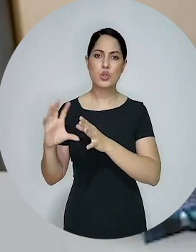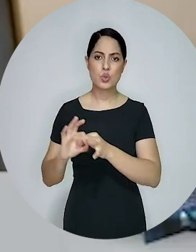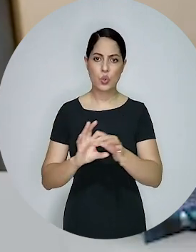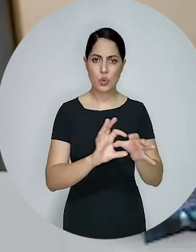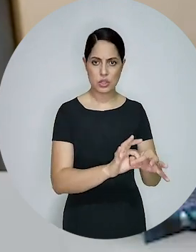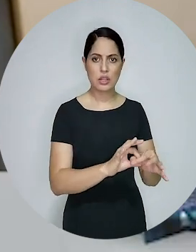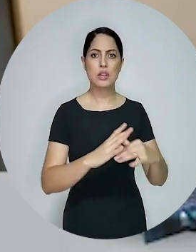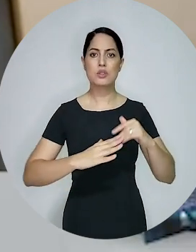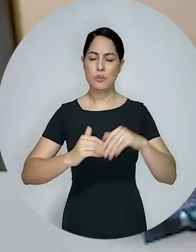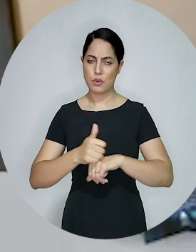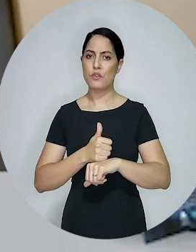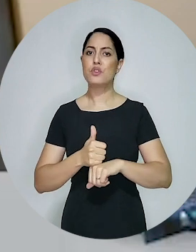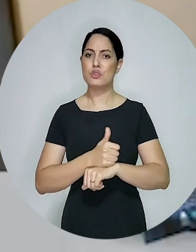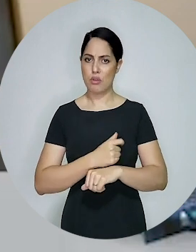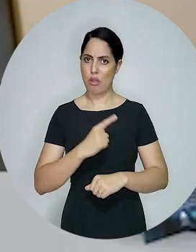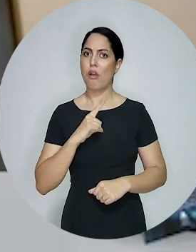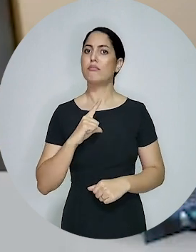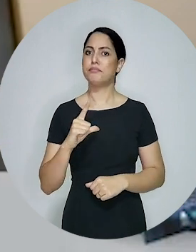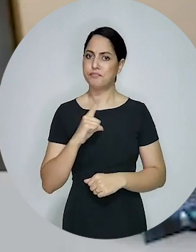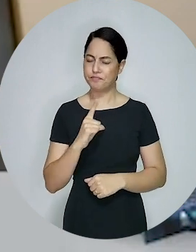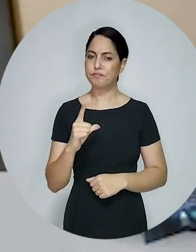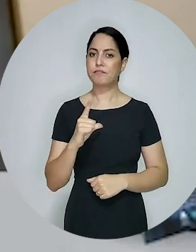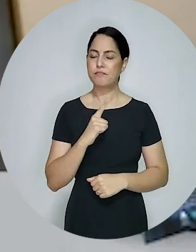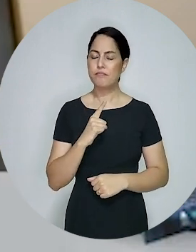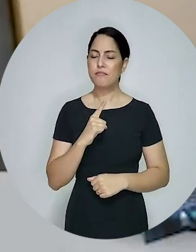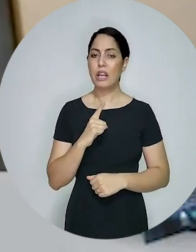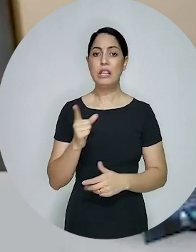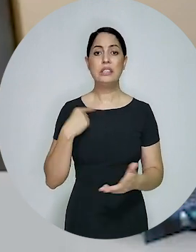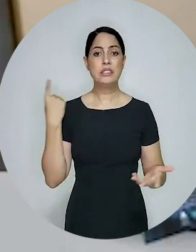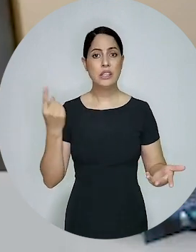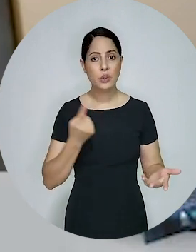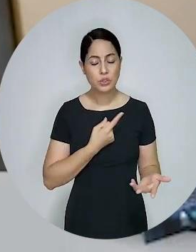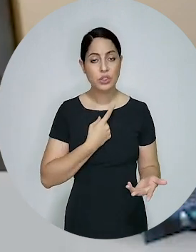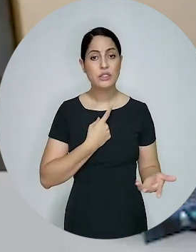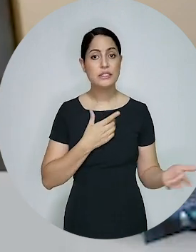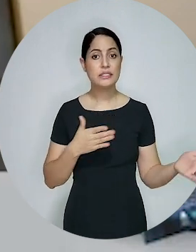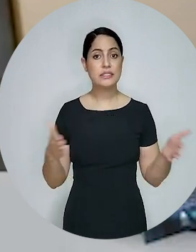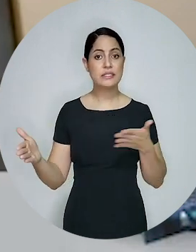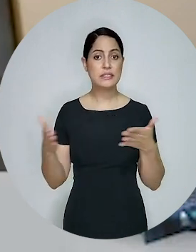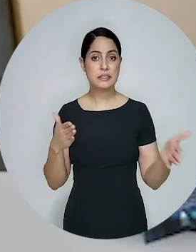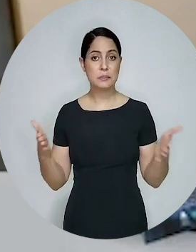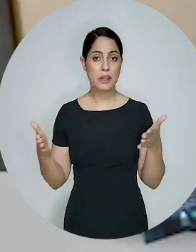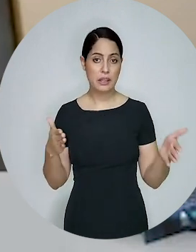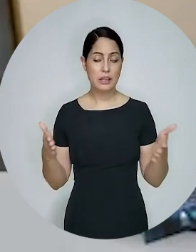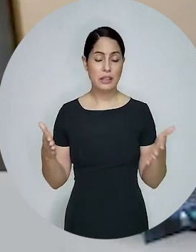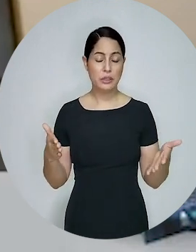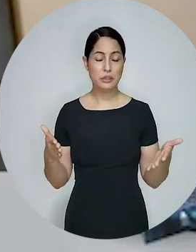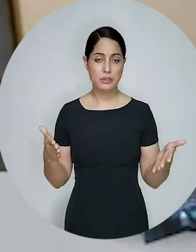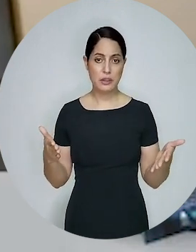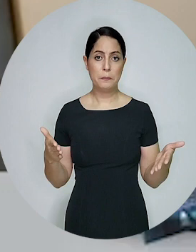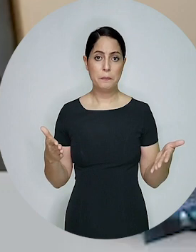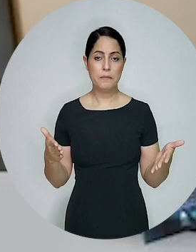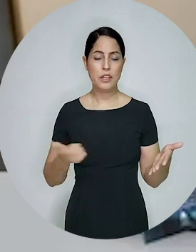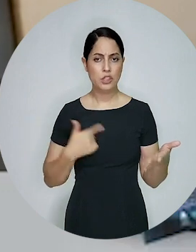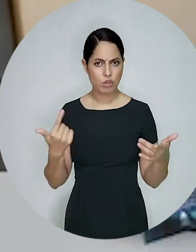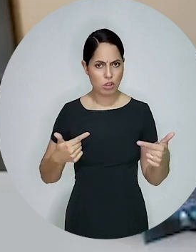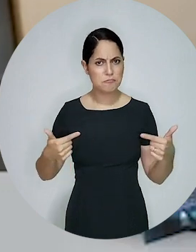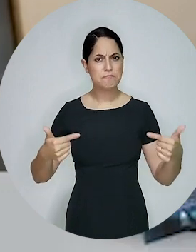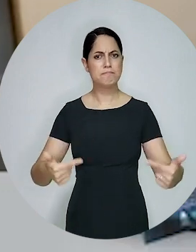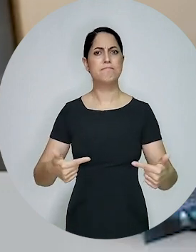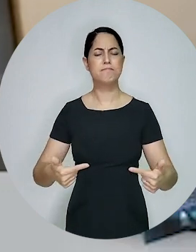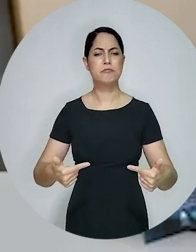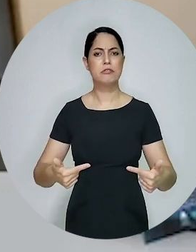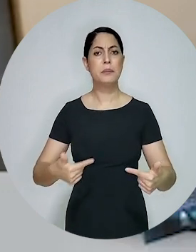contexto profissional absolutamente distinto daquele que agora nos defronta.